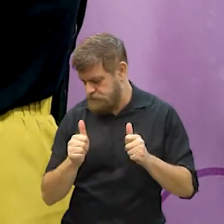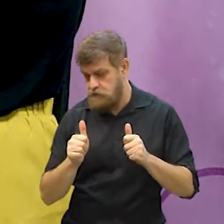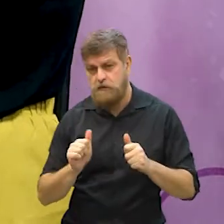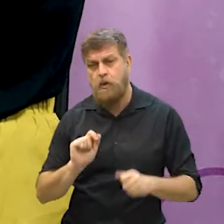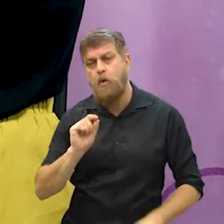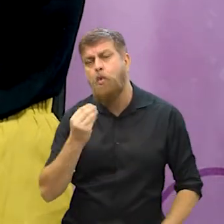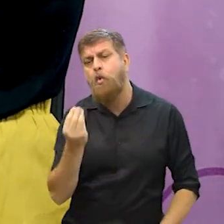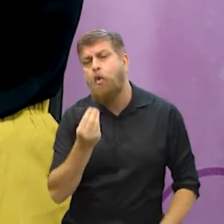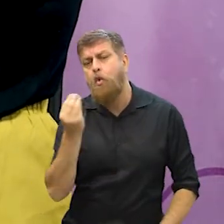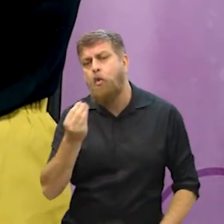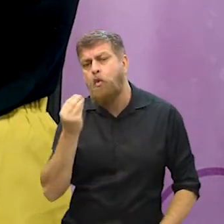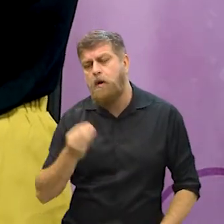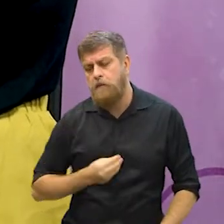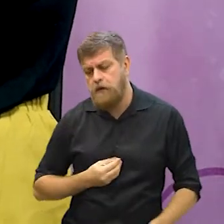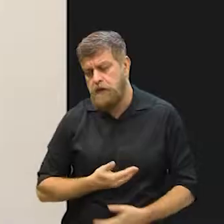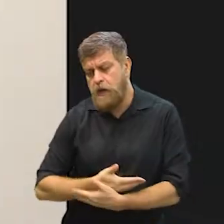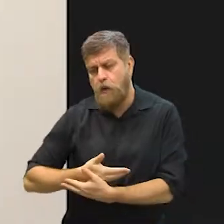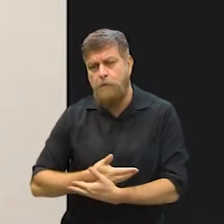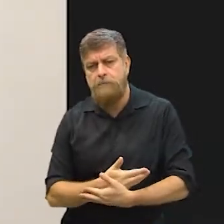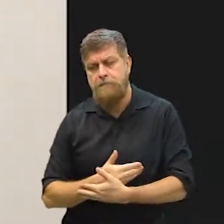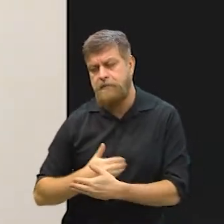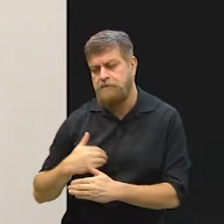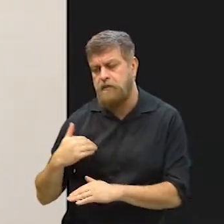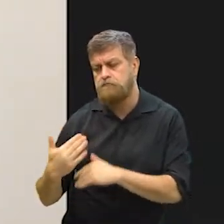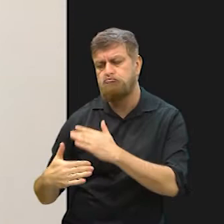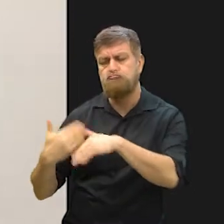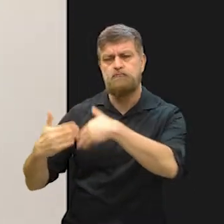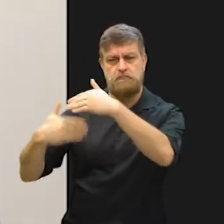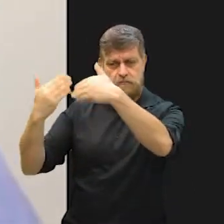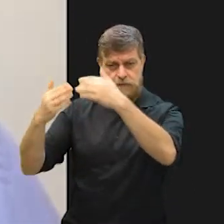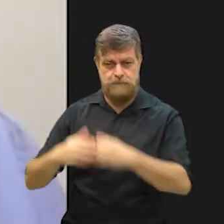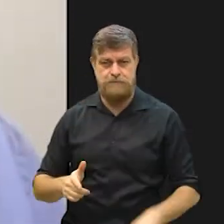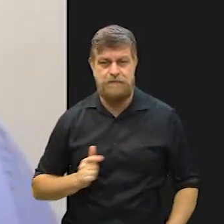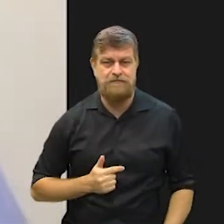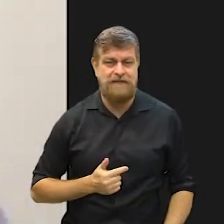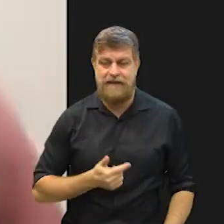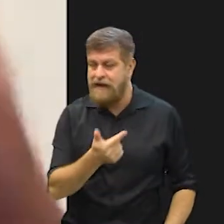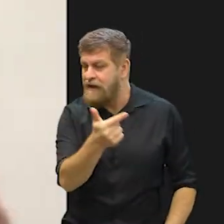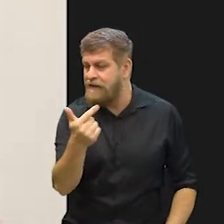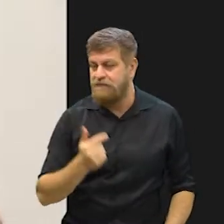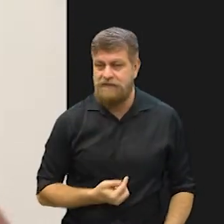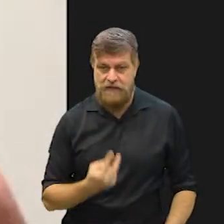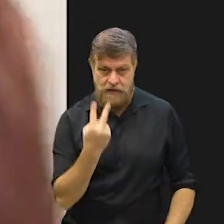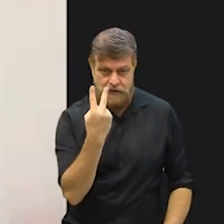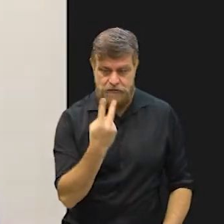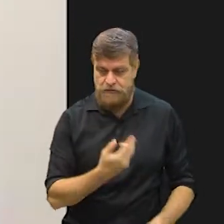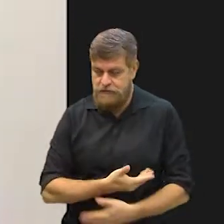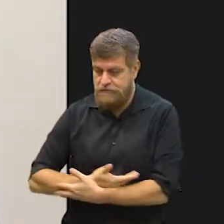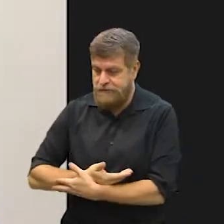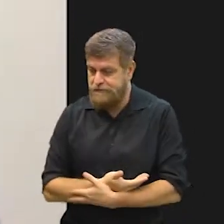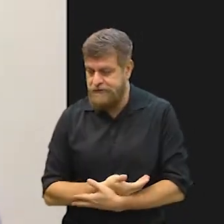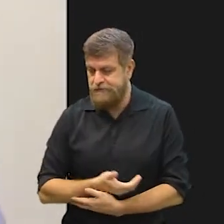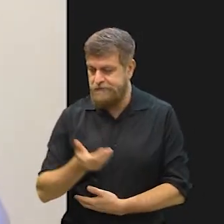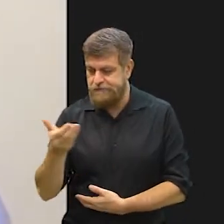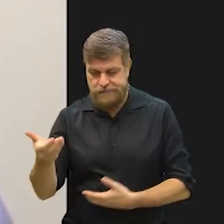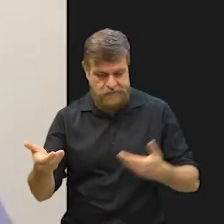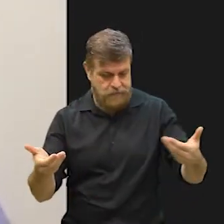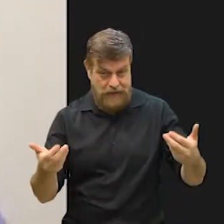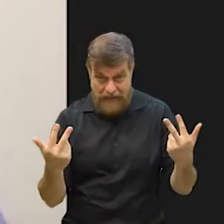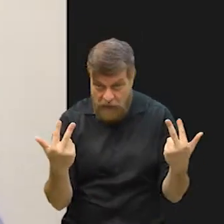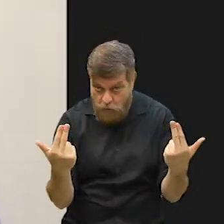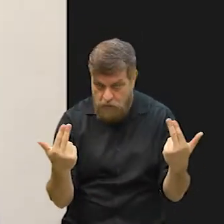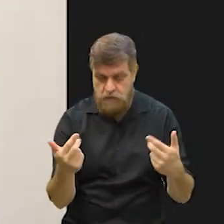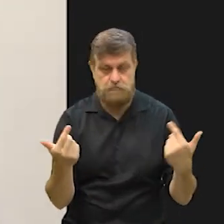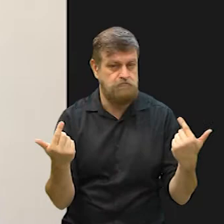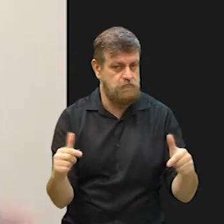o desenvolvimento desse bebê? Pois é, tá? Não existem duas crianças iguais com mielomeningocele.